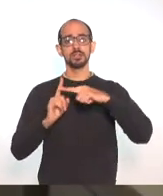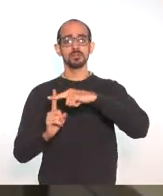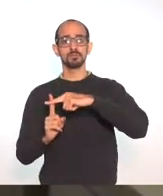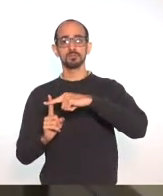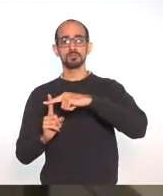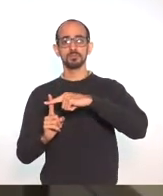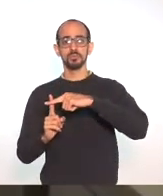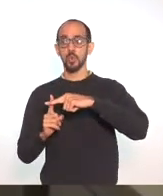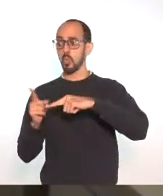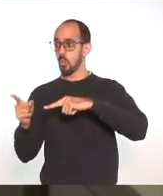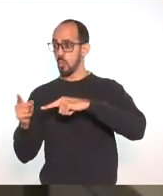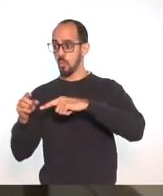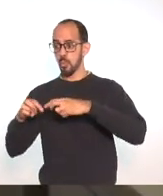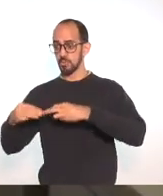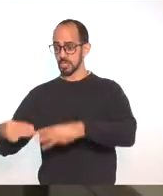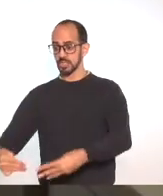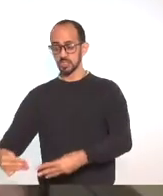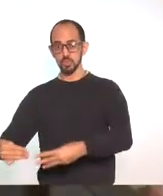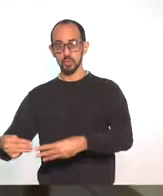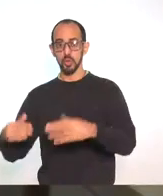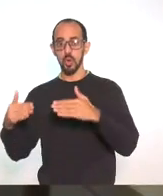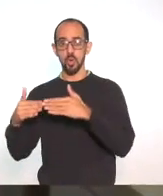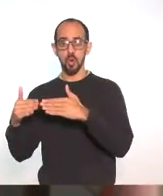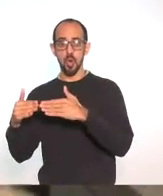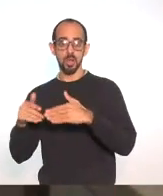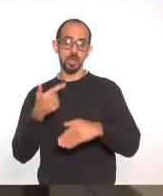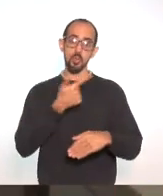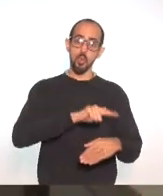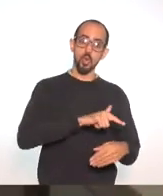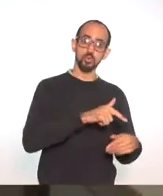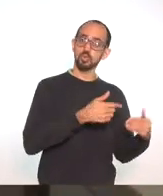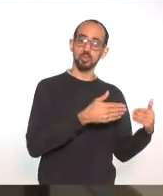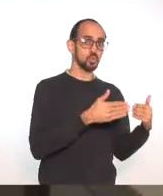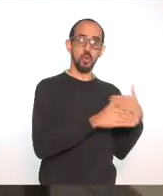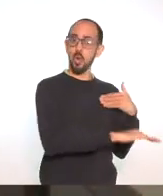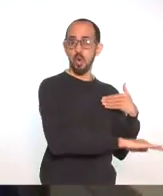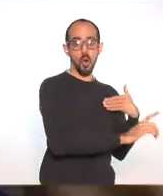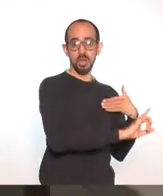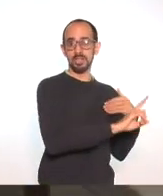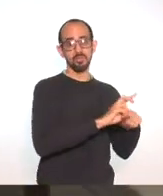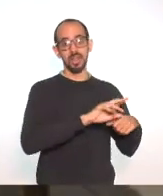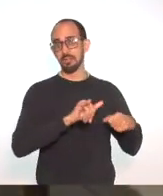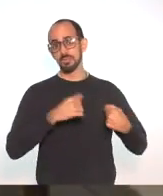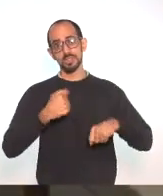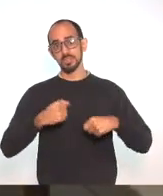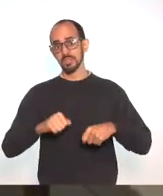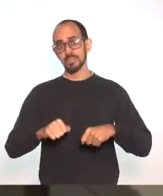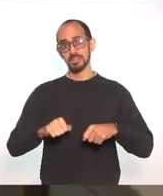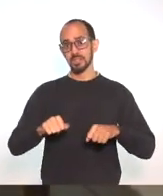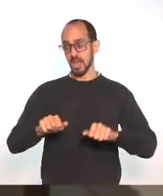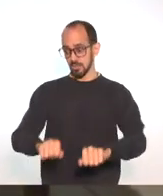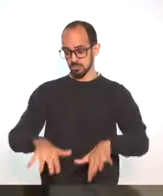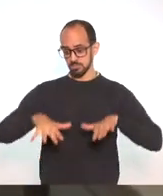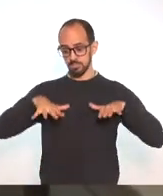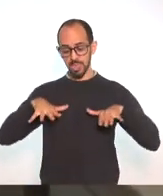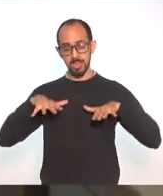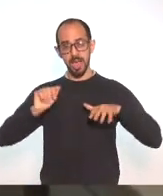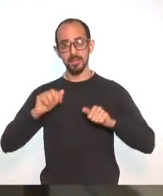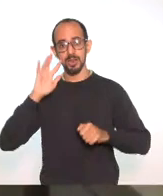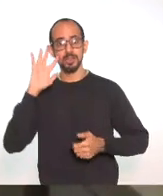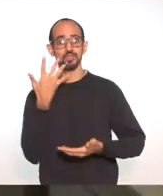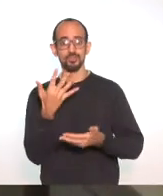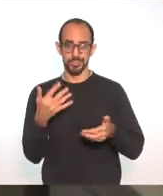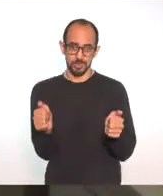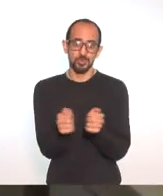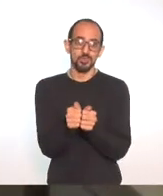e o outro Ministro foi provado vai precisar o pleno quarta-feira decidiu junto isso